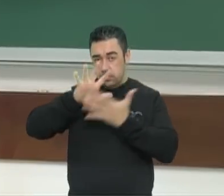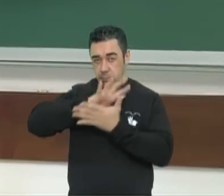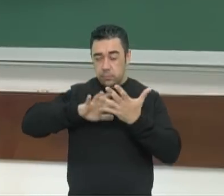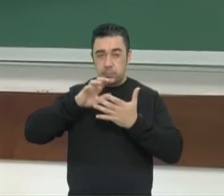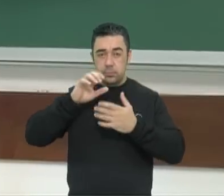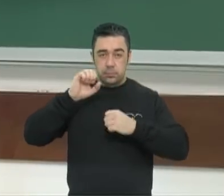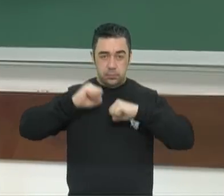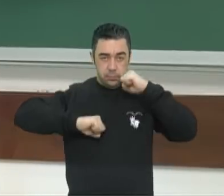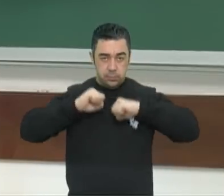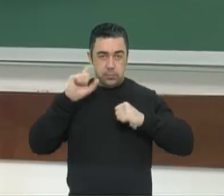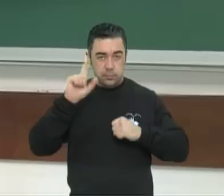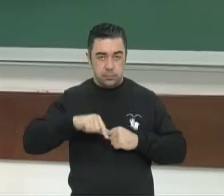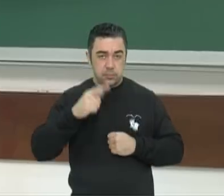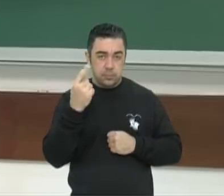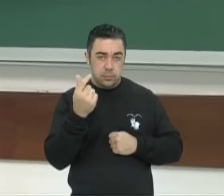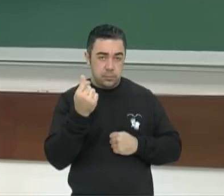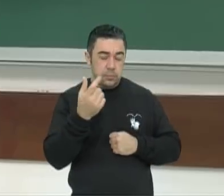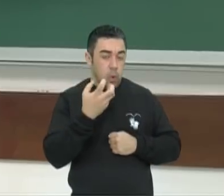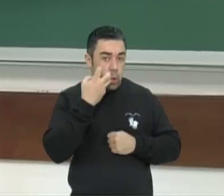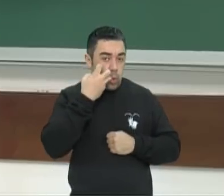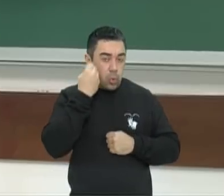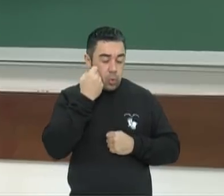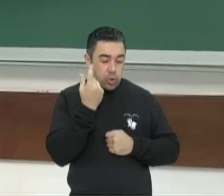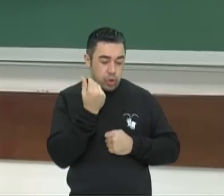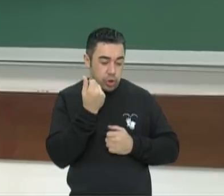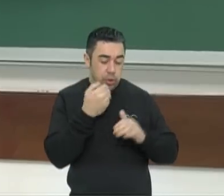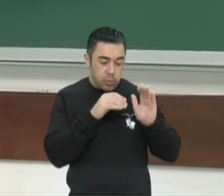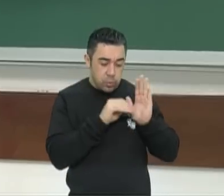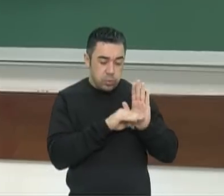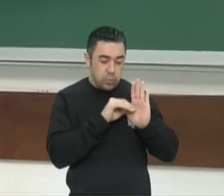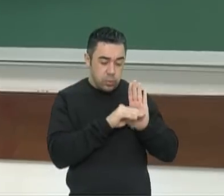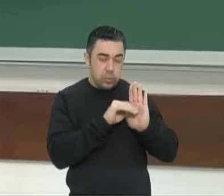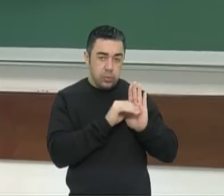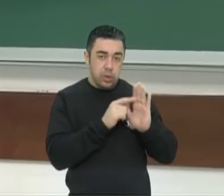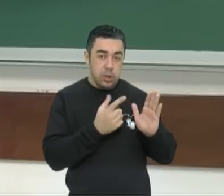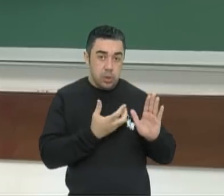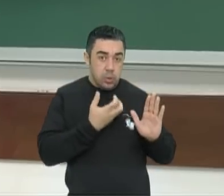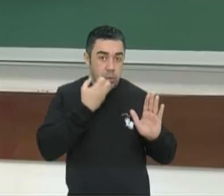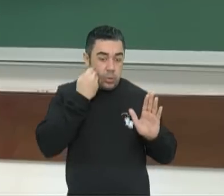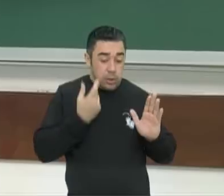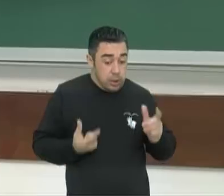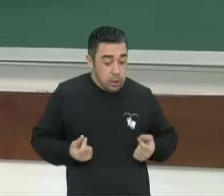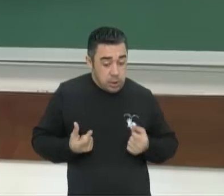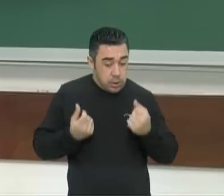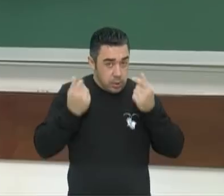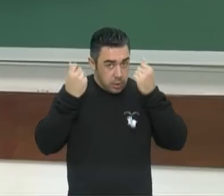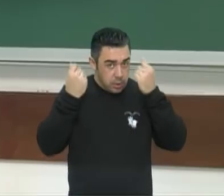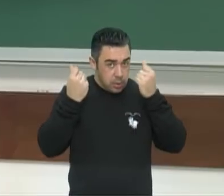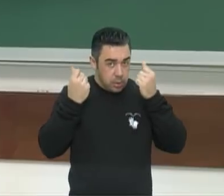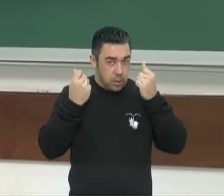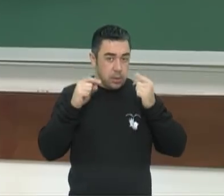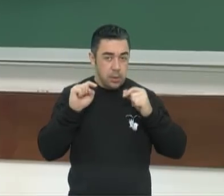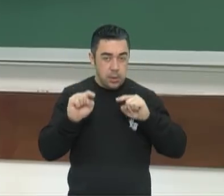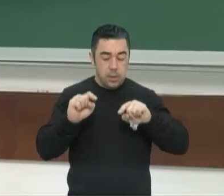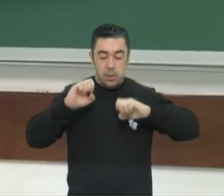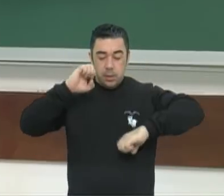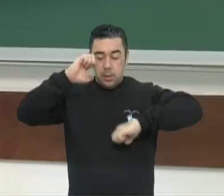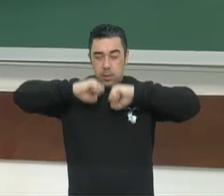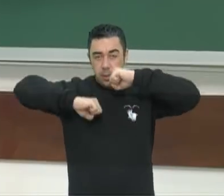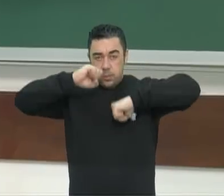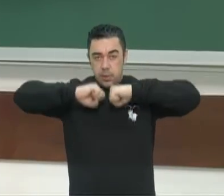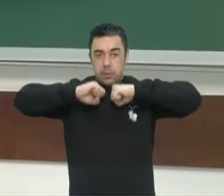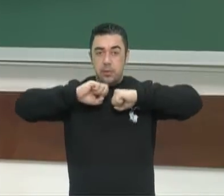processo de acumulação de capital, de concentração de riquezas e num período onde as grandes indústrias estão